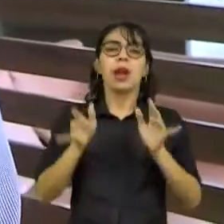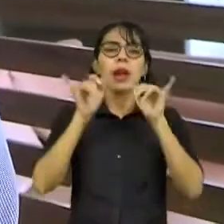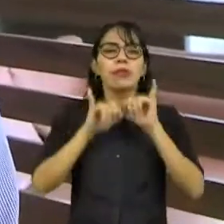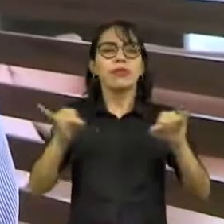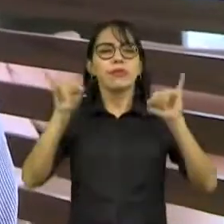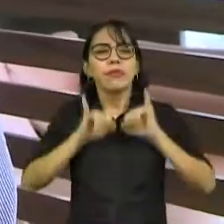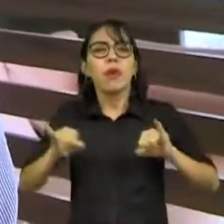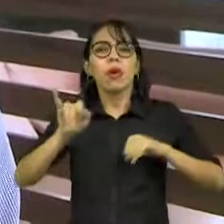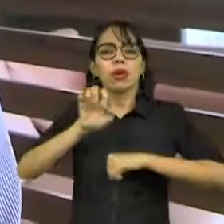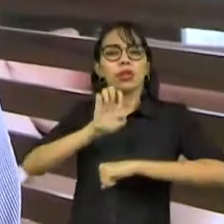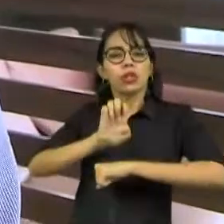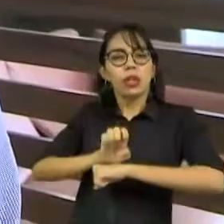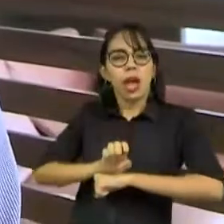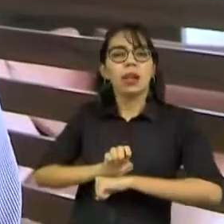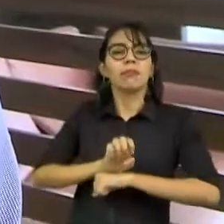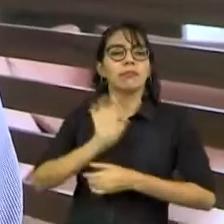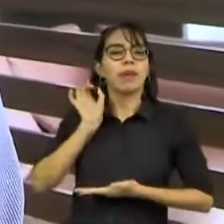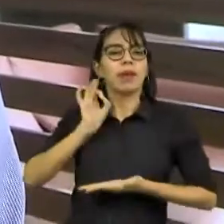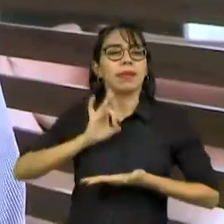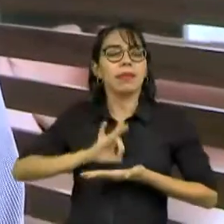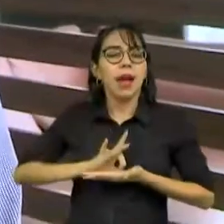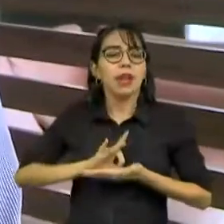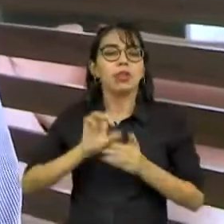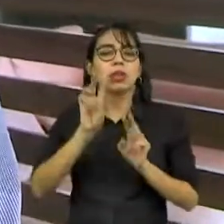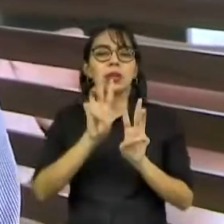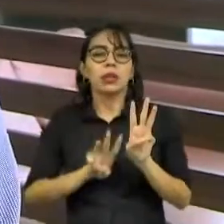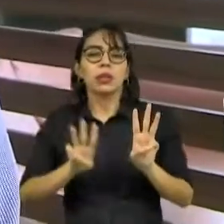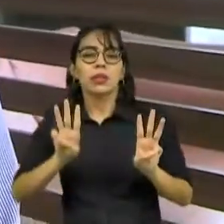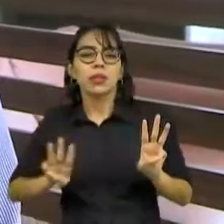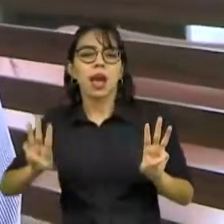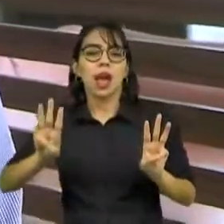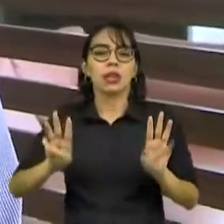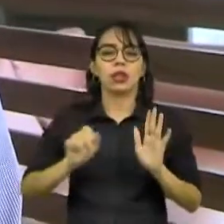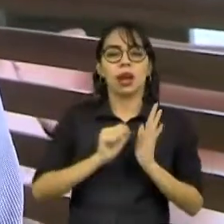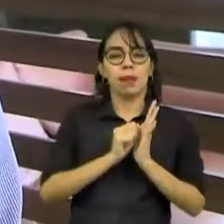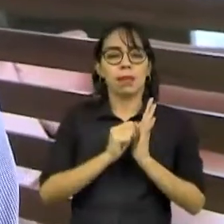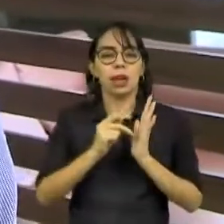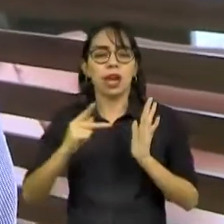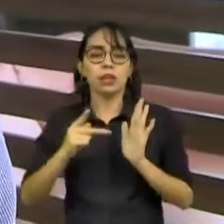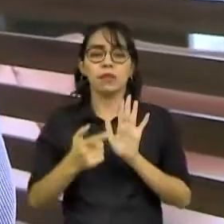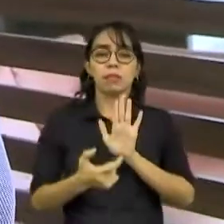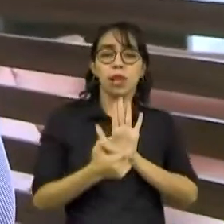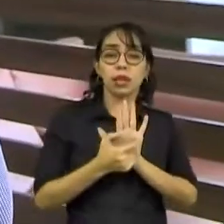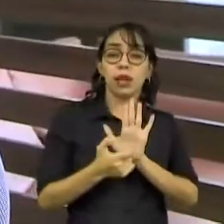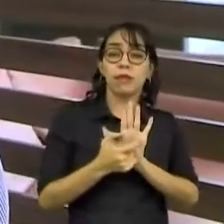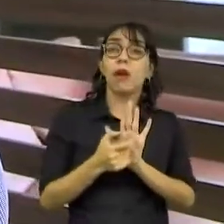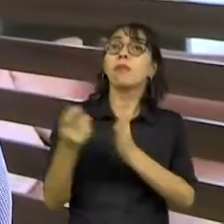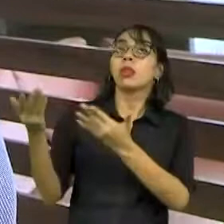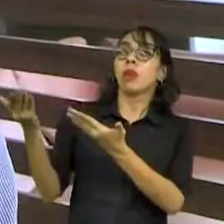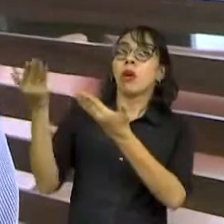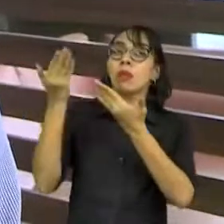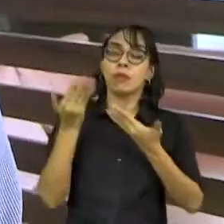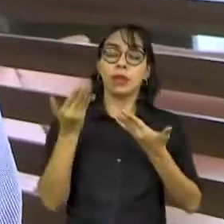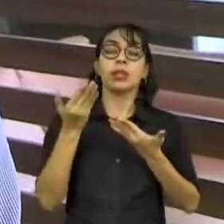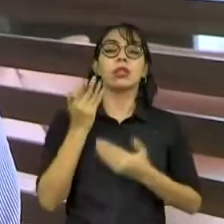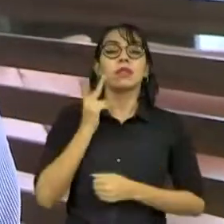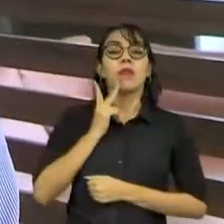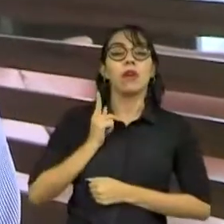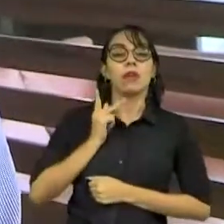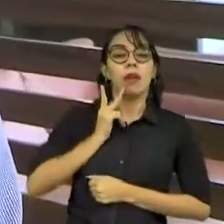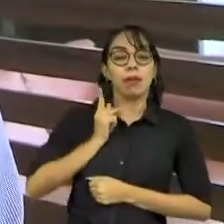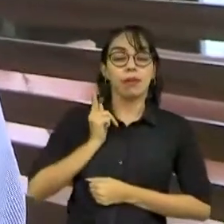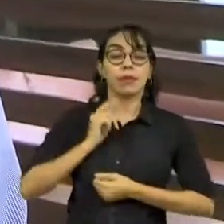estamos trabalhando com todas as plataformas digitais, fazendo com que as pessoas venham aqui para o Ceará e